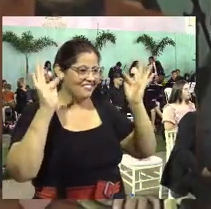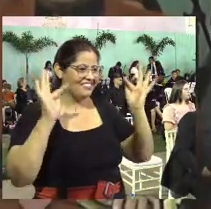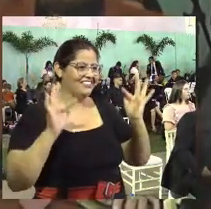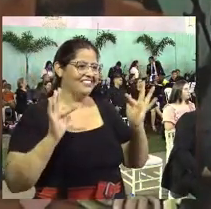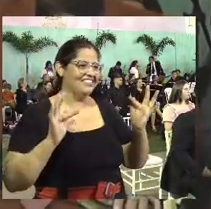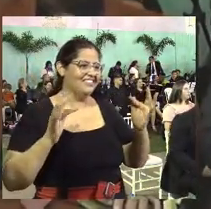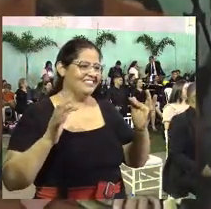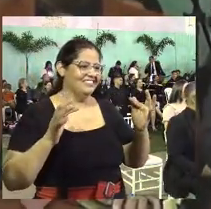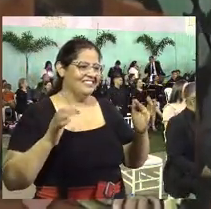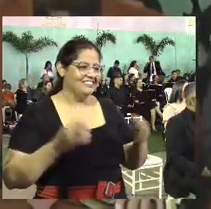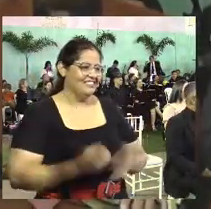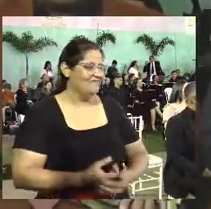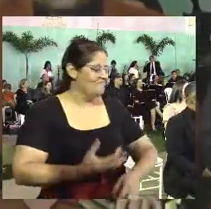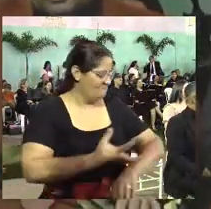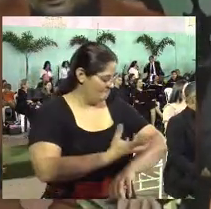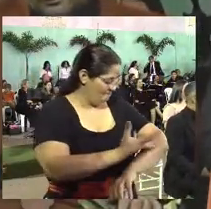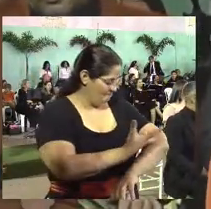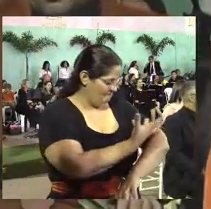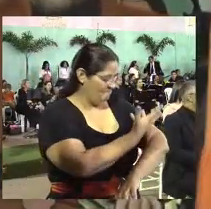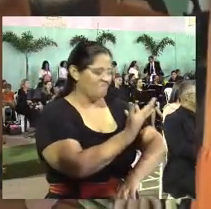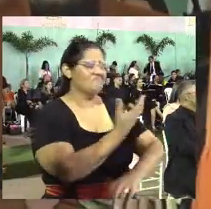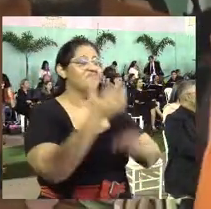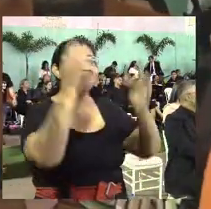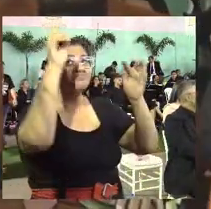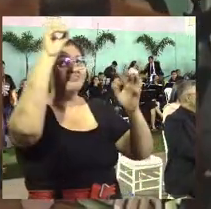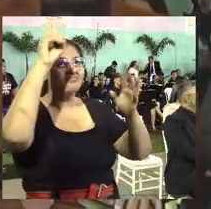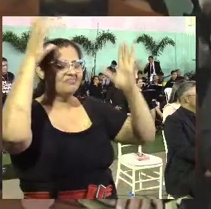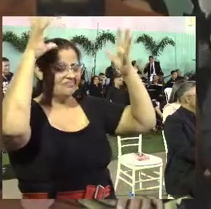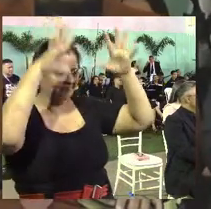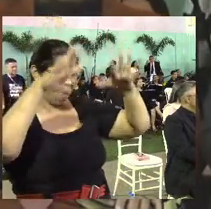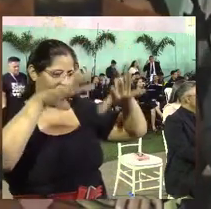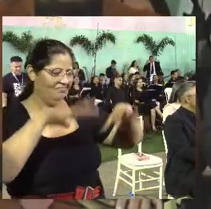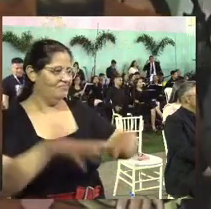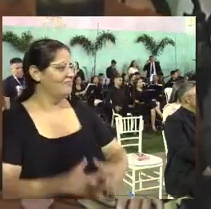do nosso senhor Jesus Cristo Deus te abençoe